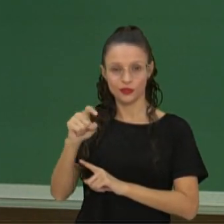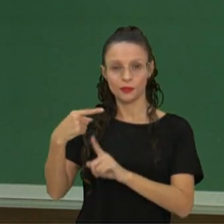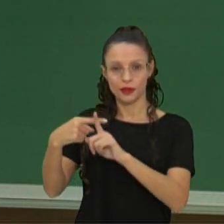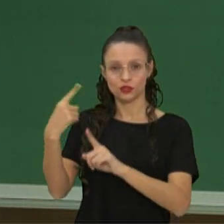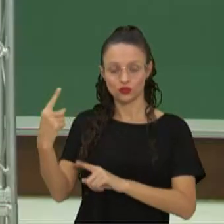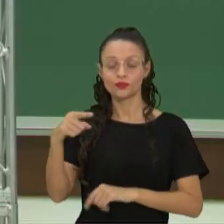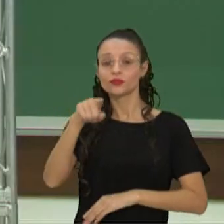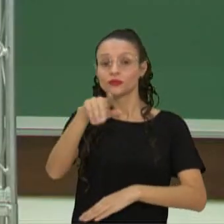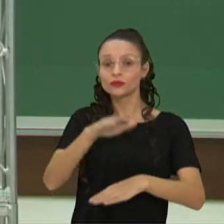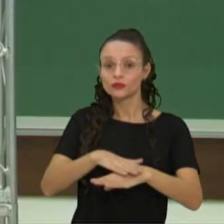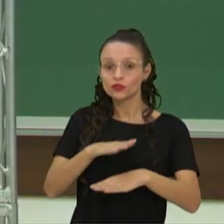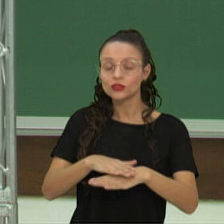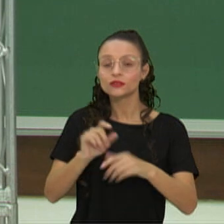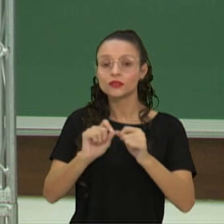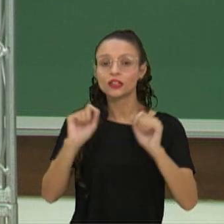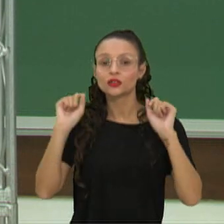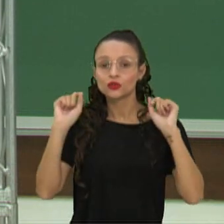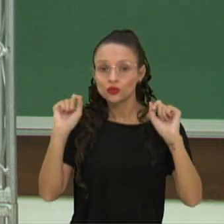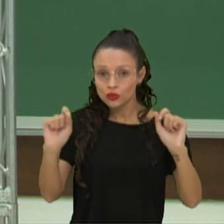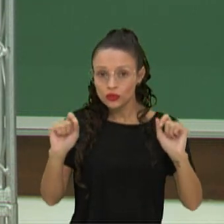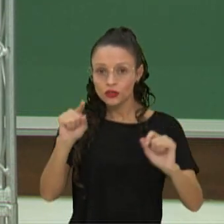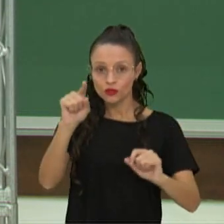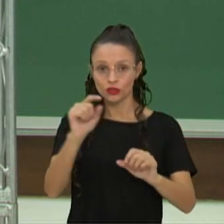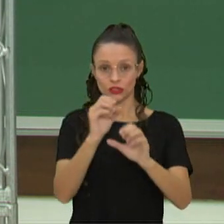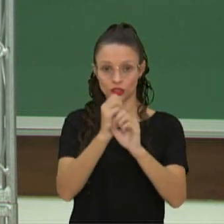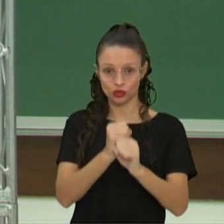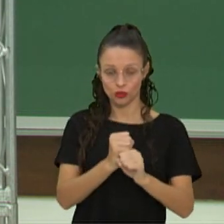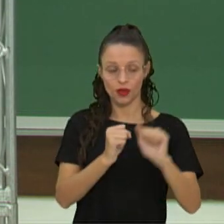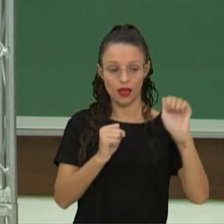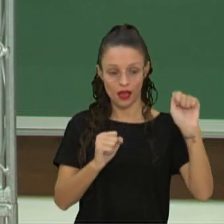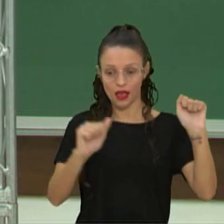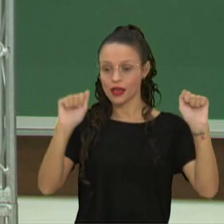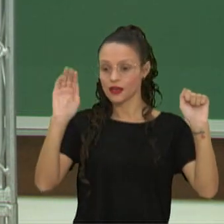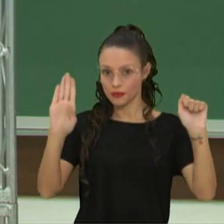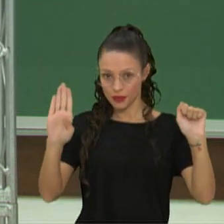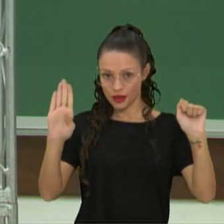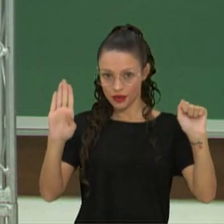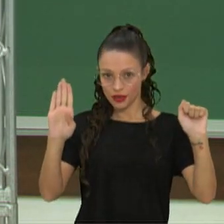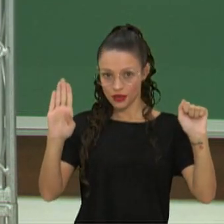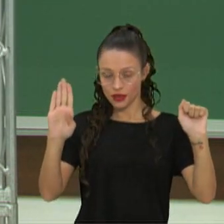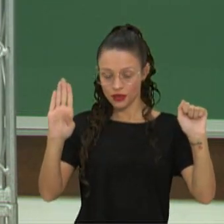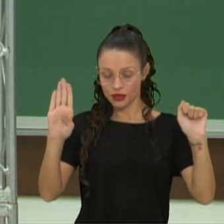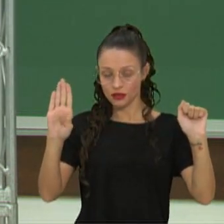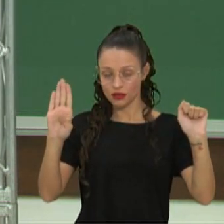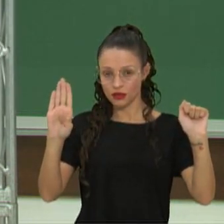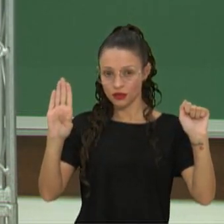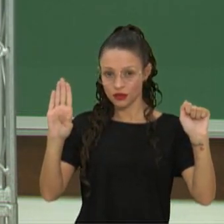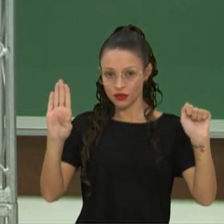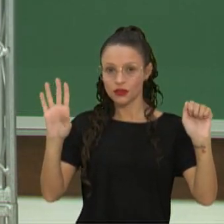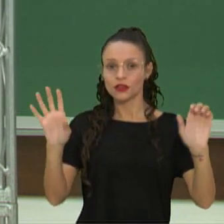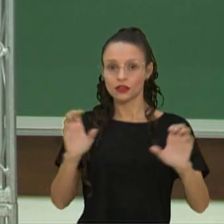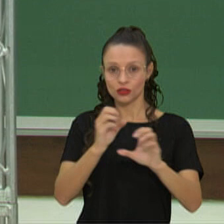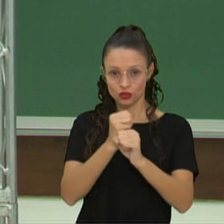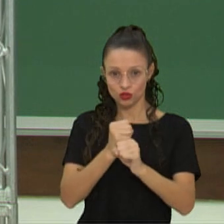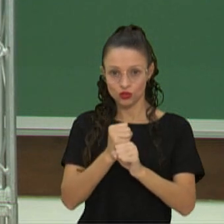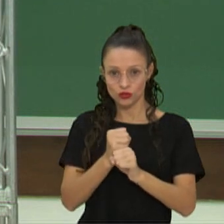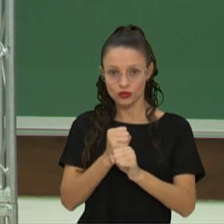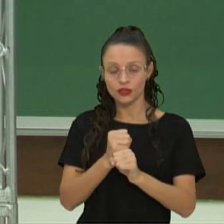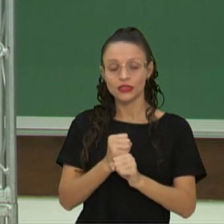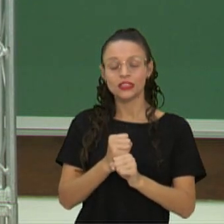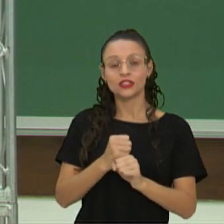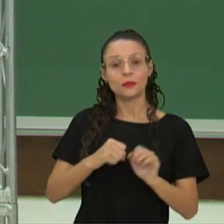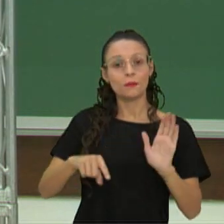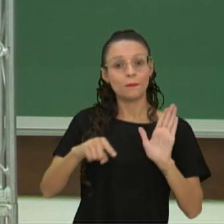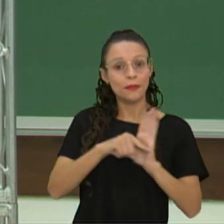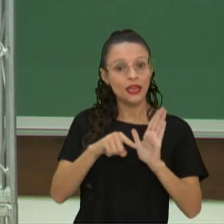E eu quero que você faça o quê? Quero que você some o polinômio A e o polinômio B e retire o polinômio C, ou seja, subtrai o